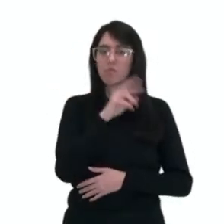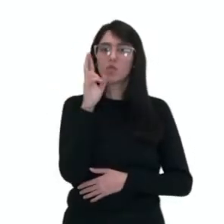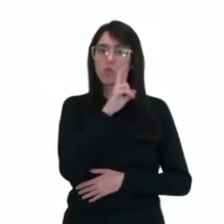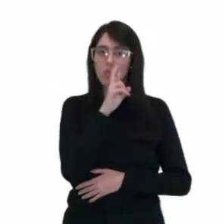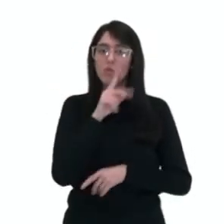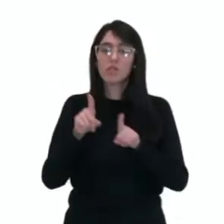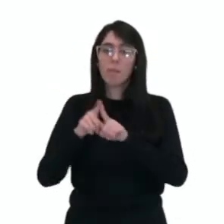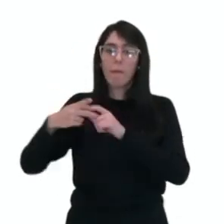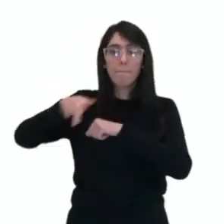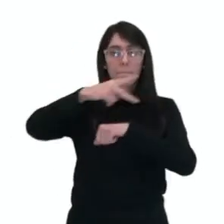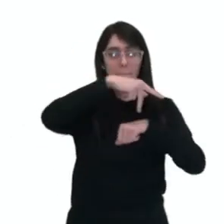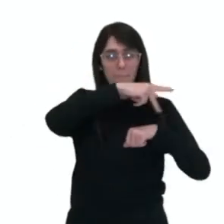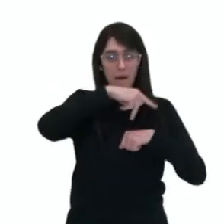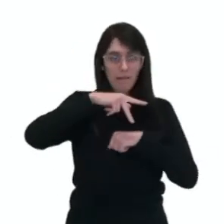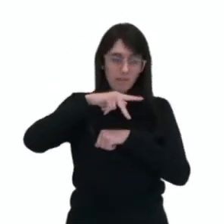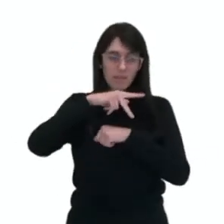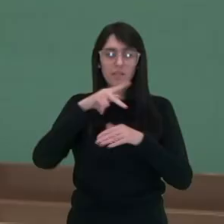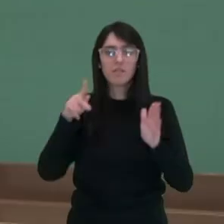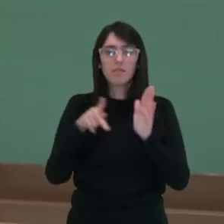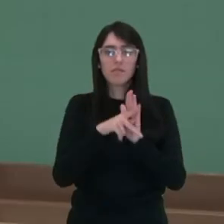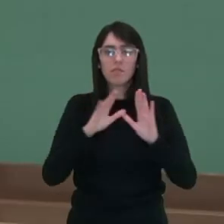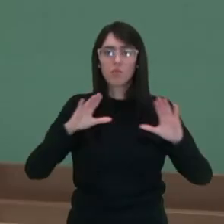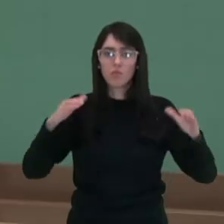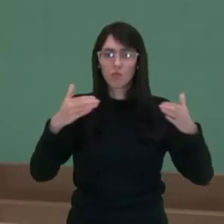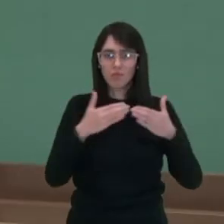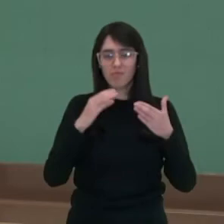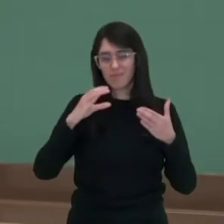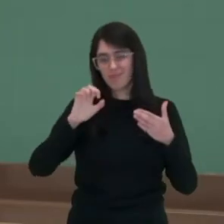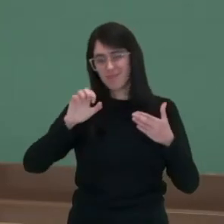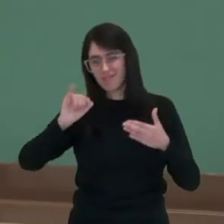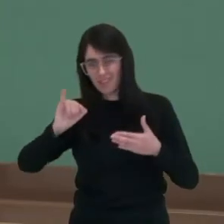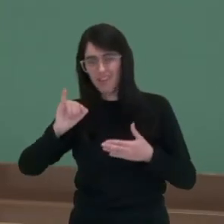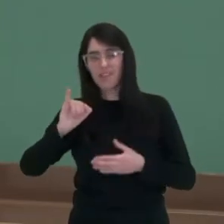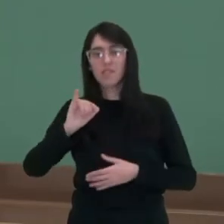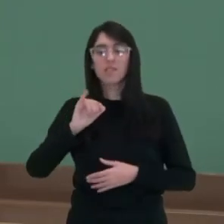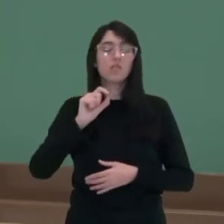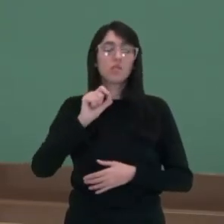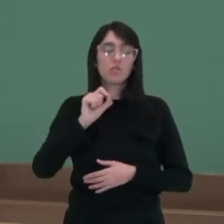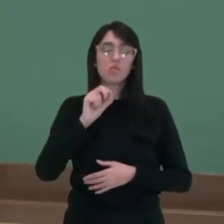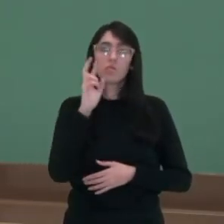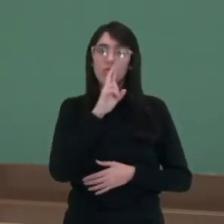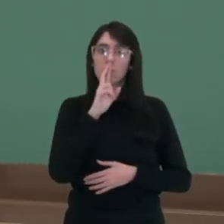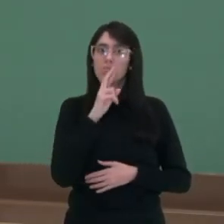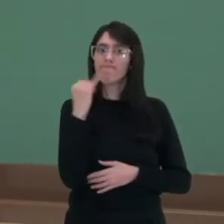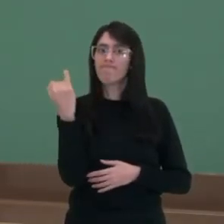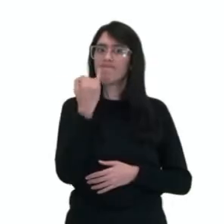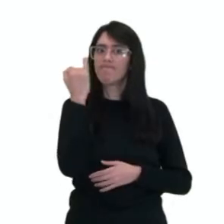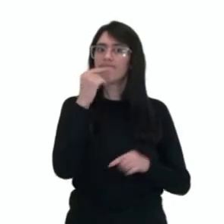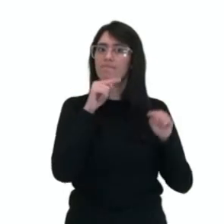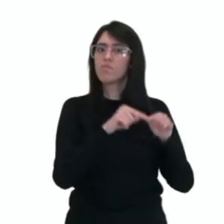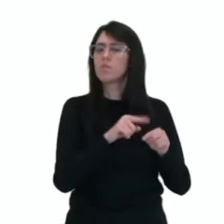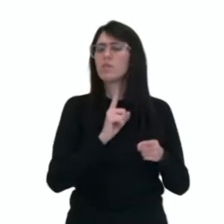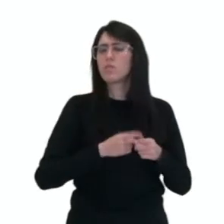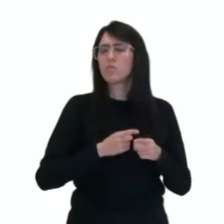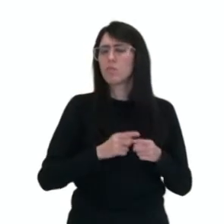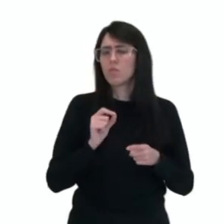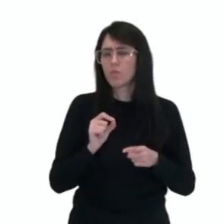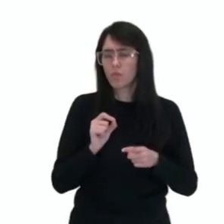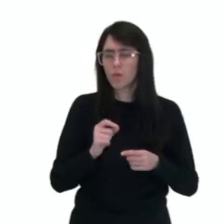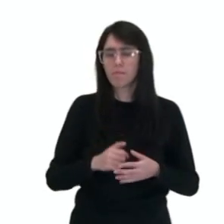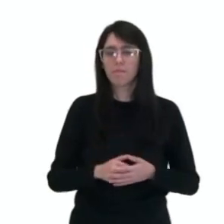os países da Comunidade dos Estados Independentes e também para a União Europeia, pois